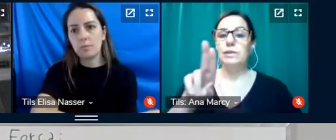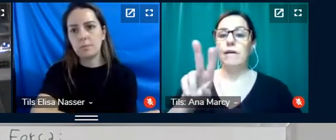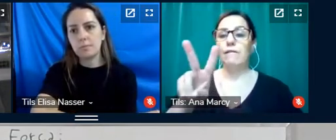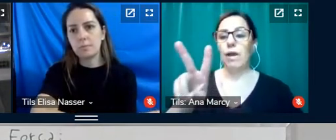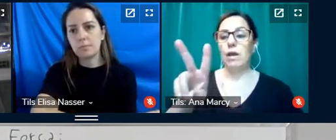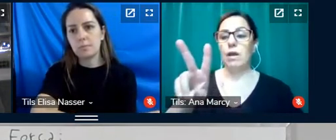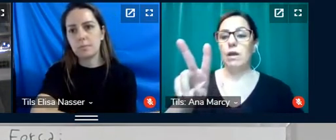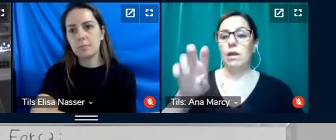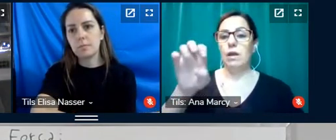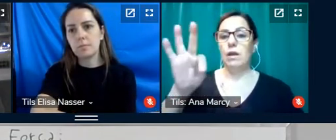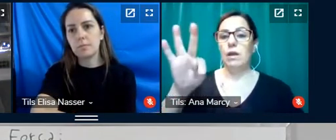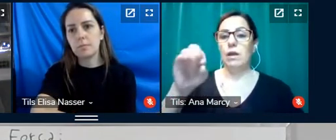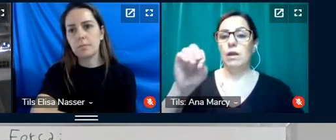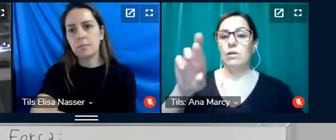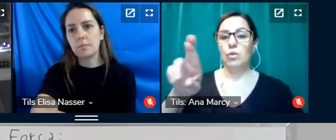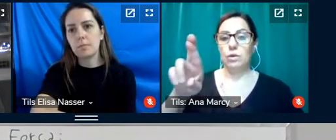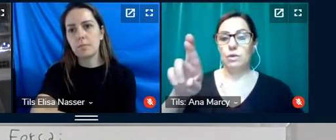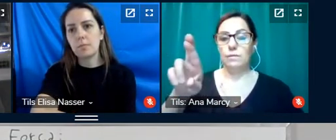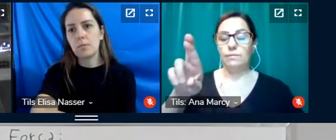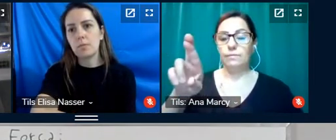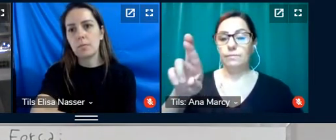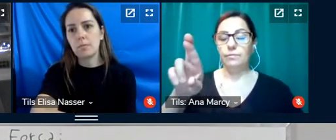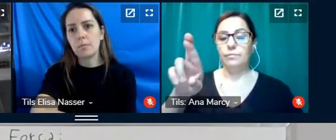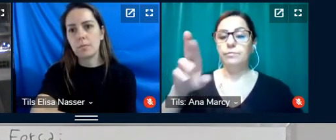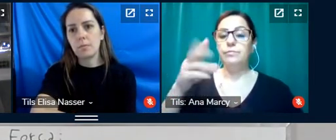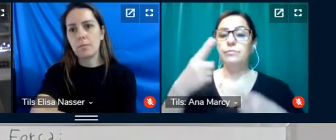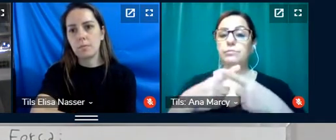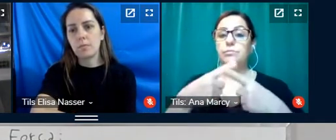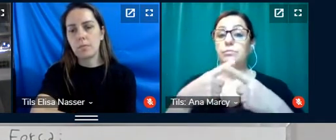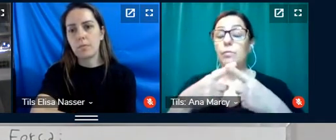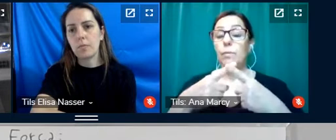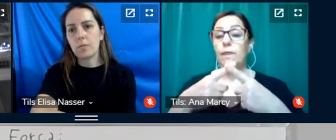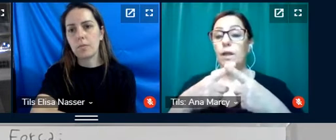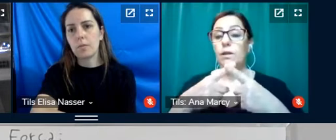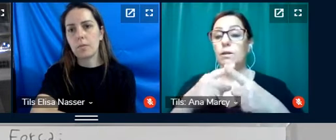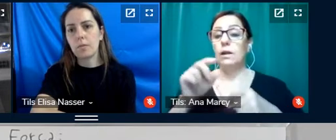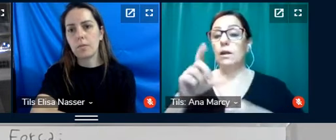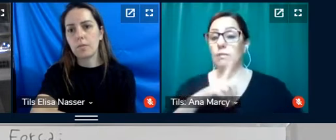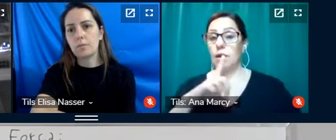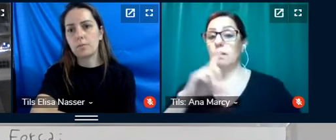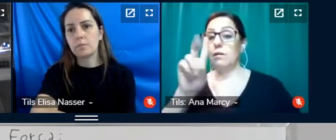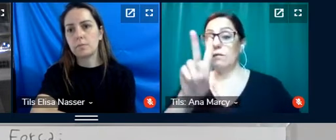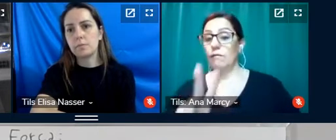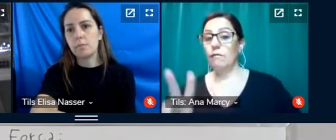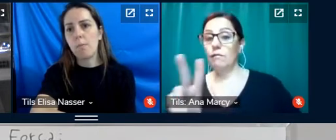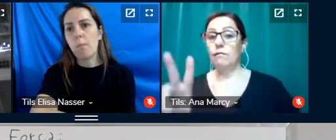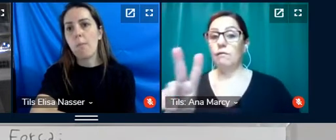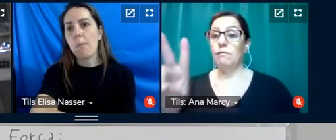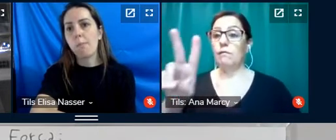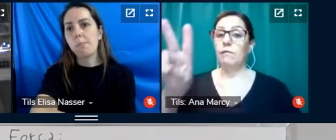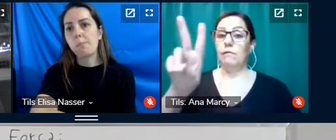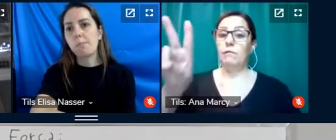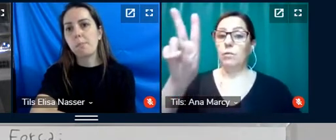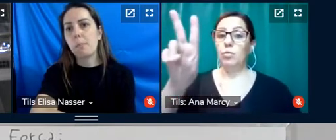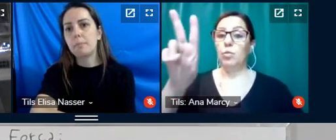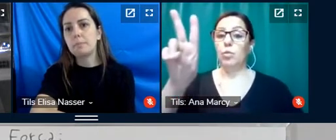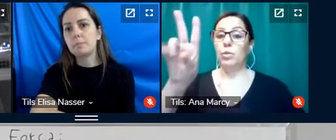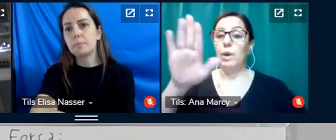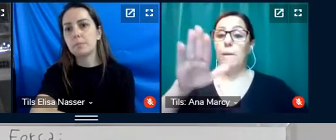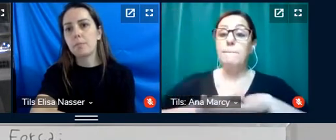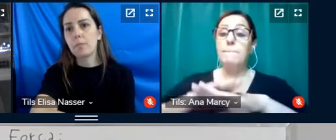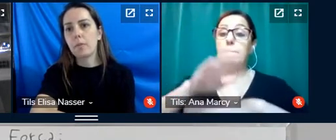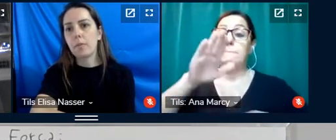Por quê? Porque só com o valor da força, com a intensidade da força, ó, eu estou empurrando